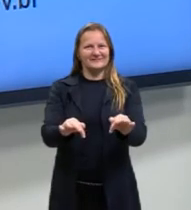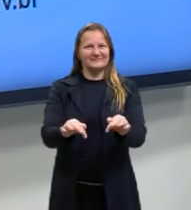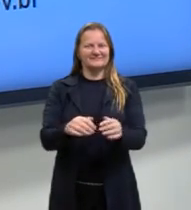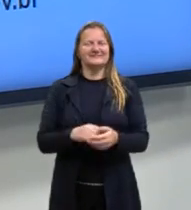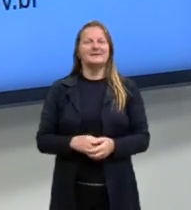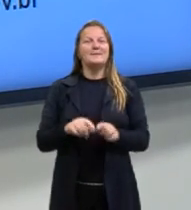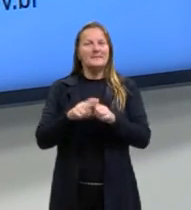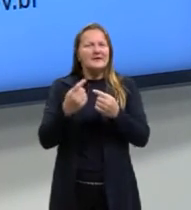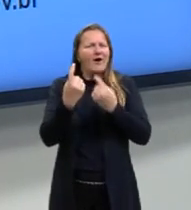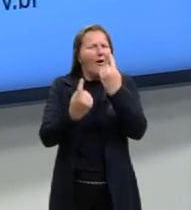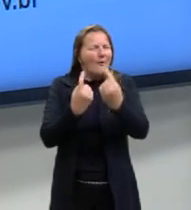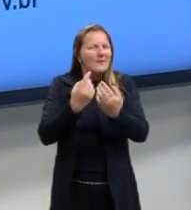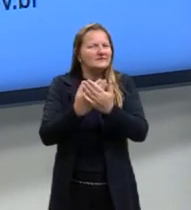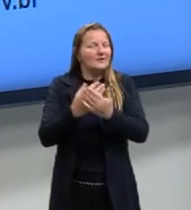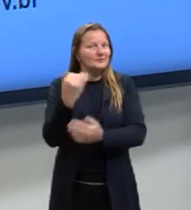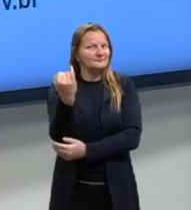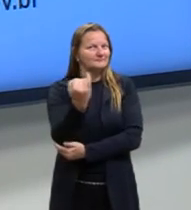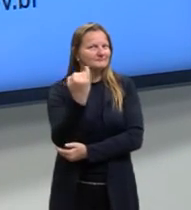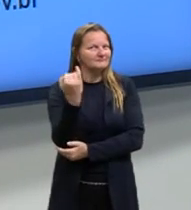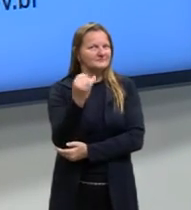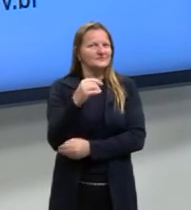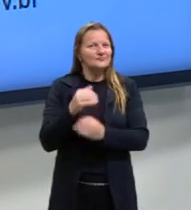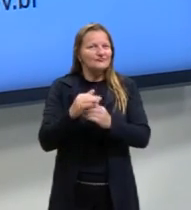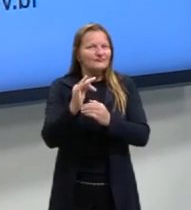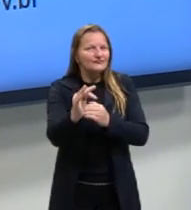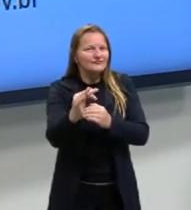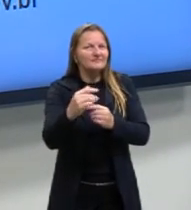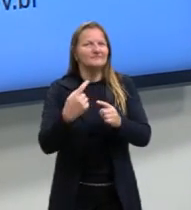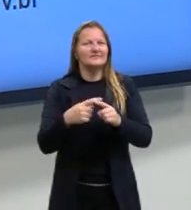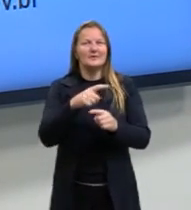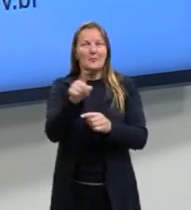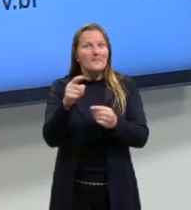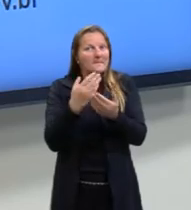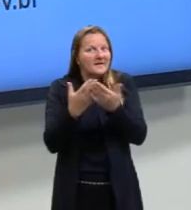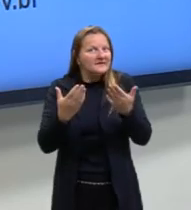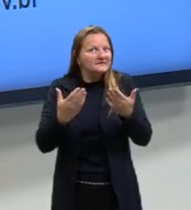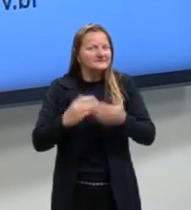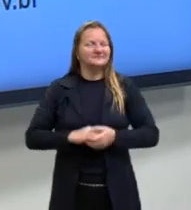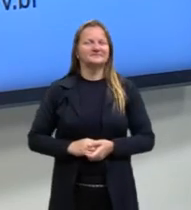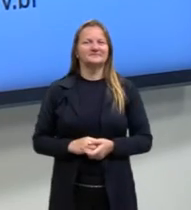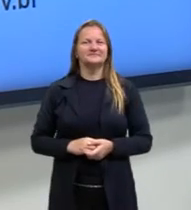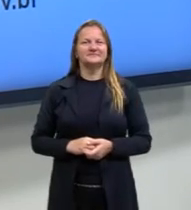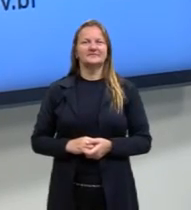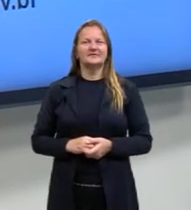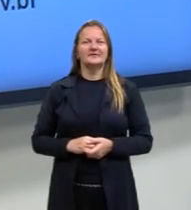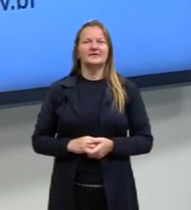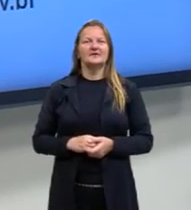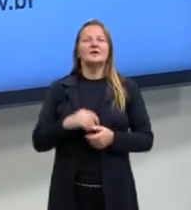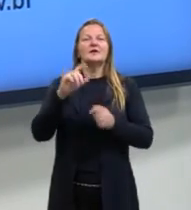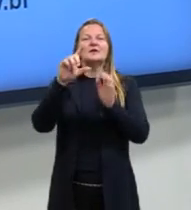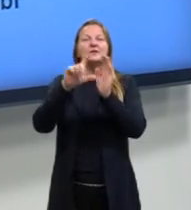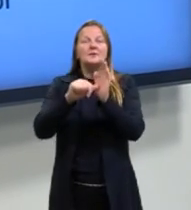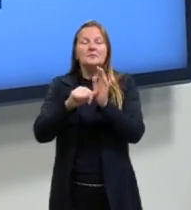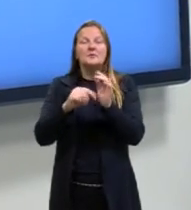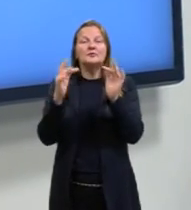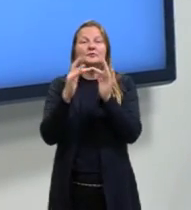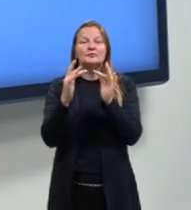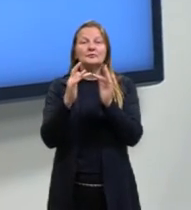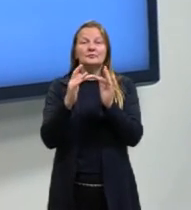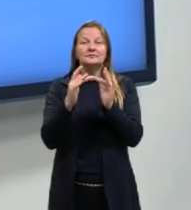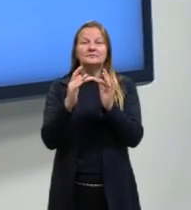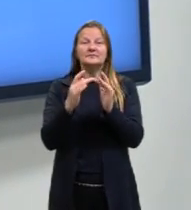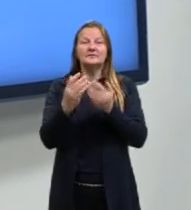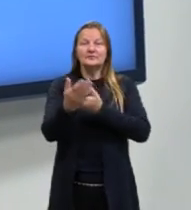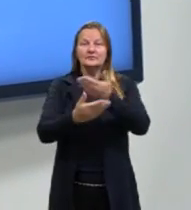algumas aulas muito importantes pela frente então vocês não podem perder no finalzinho eu deixo para vocês os contatos